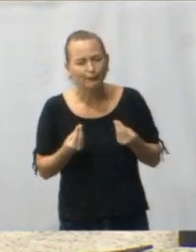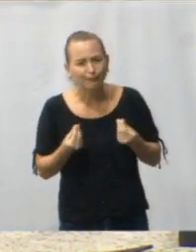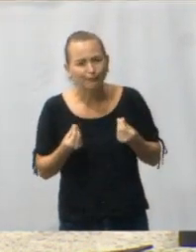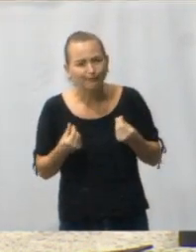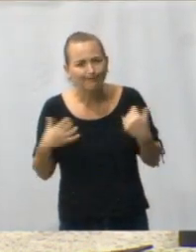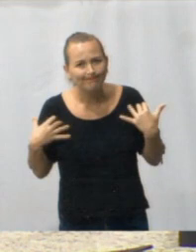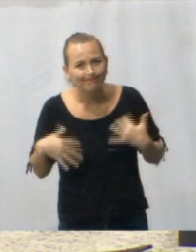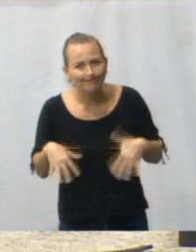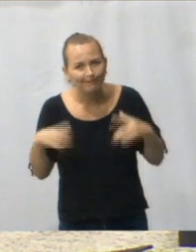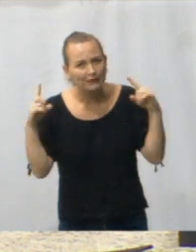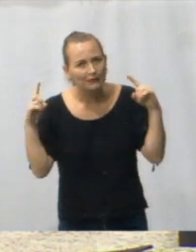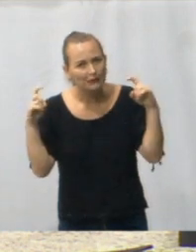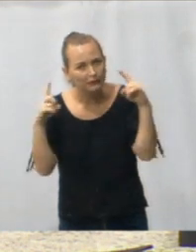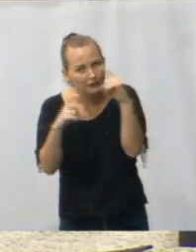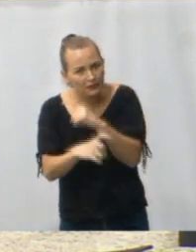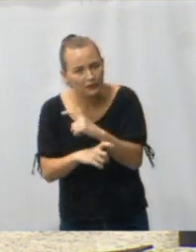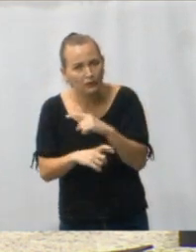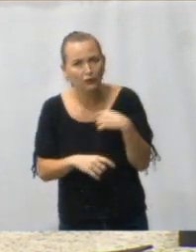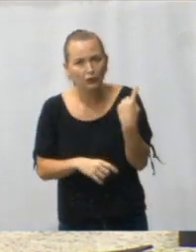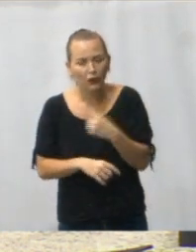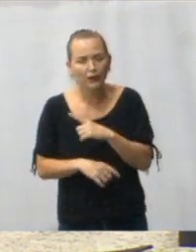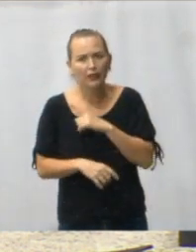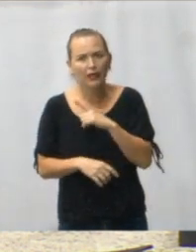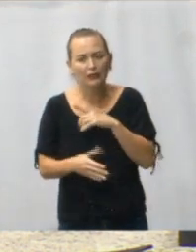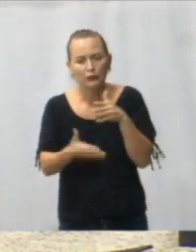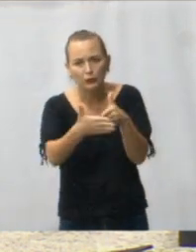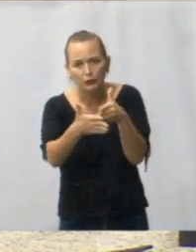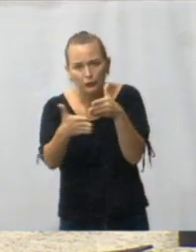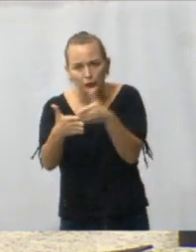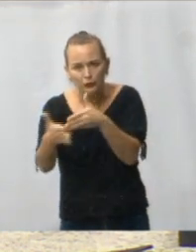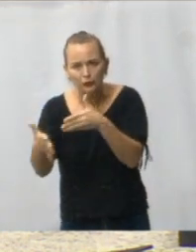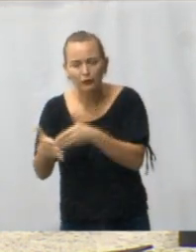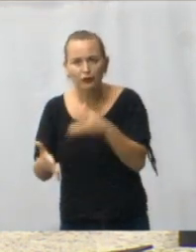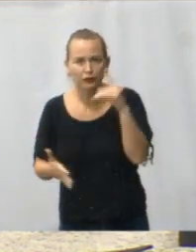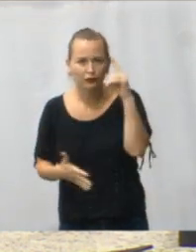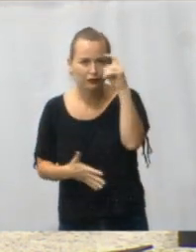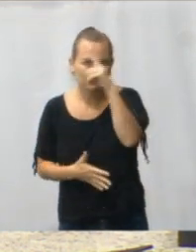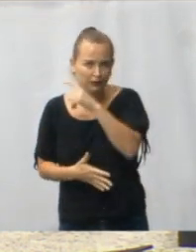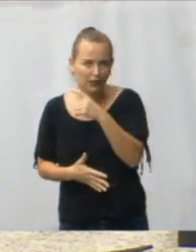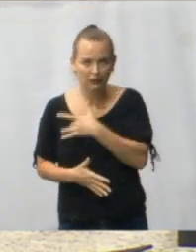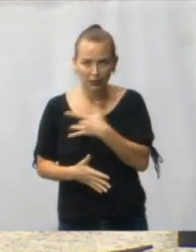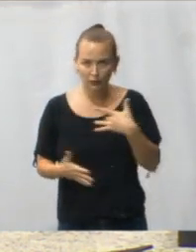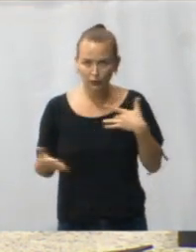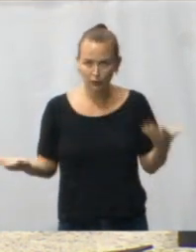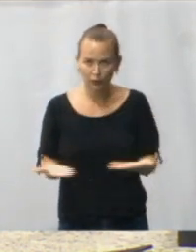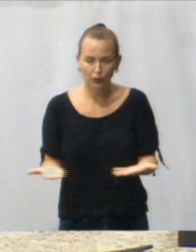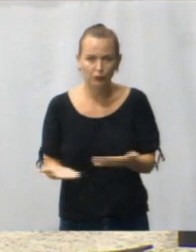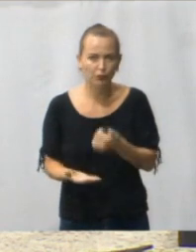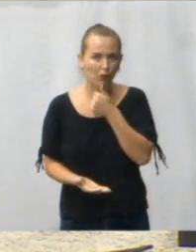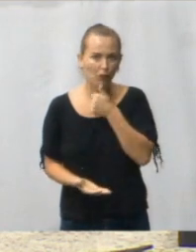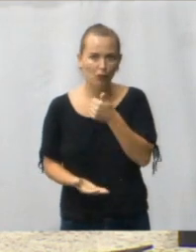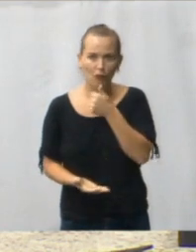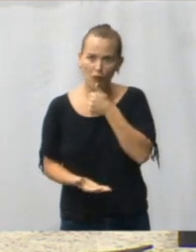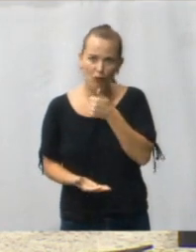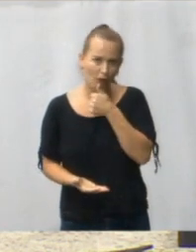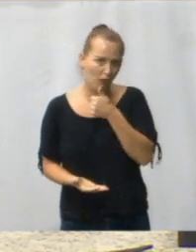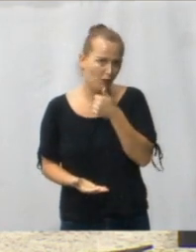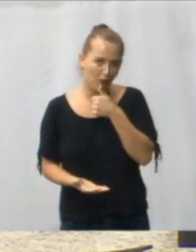muita dificuldade. A saúde que temos hoje não é ainda que queremos para o município de